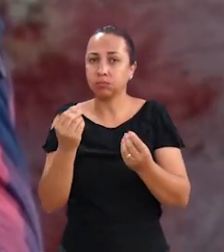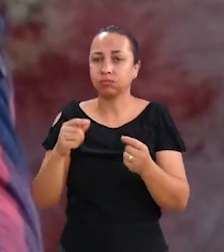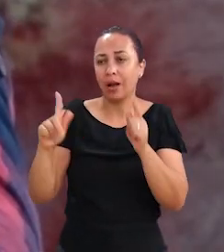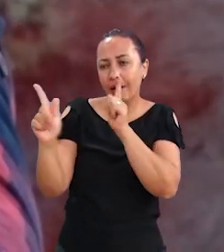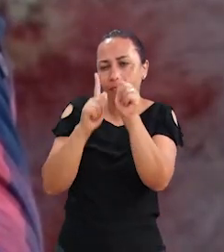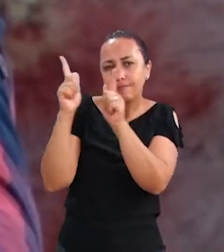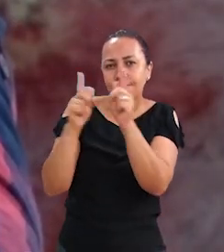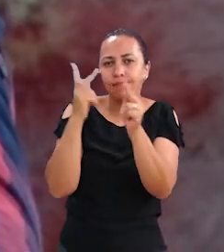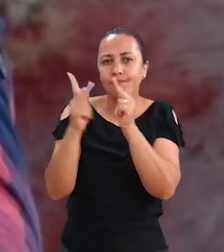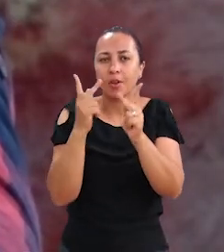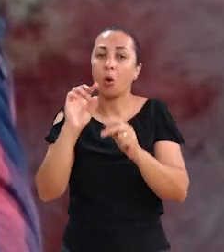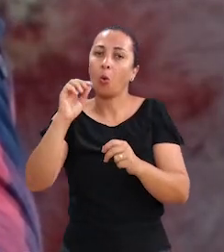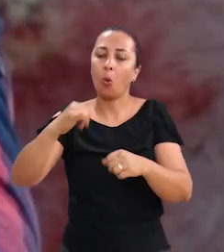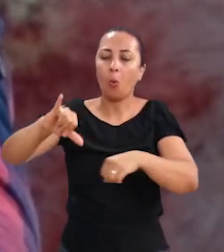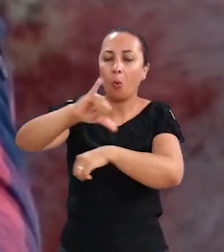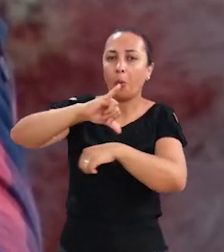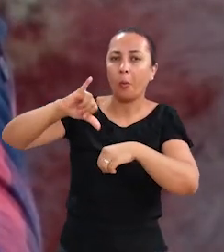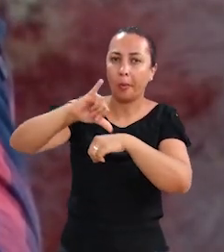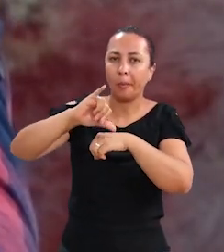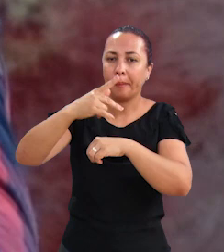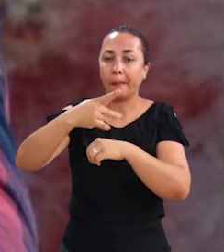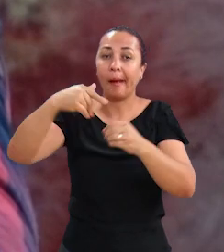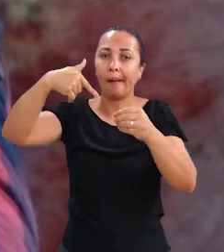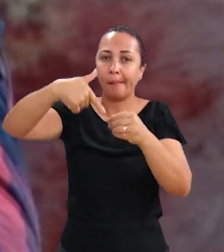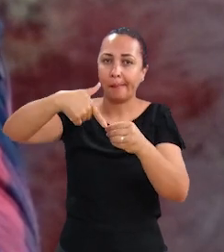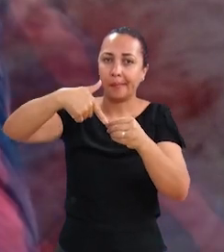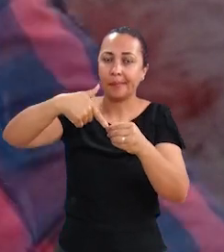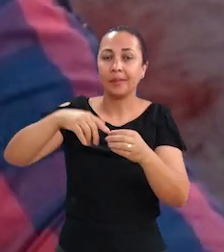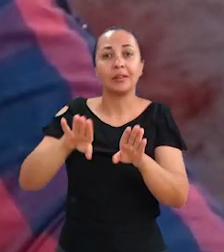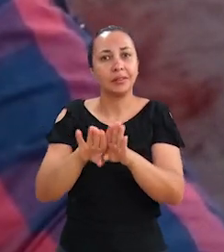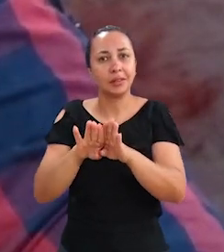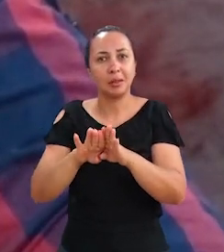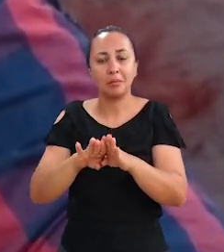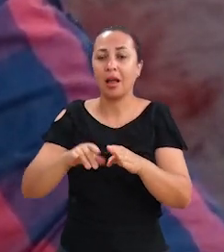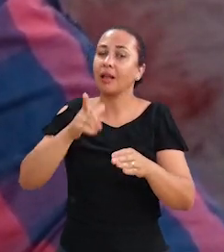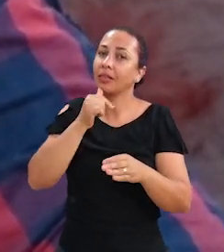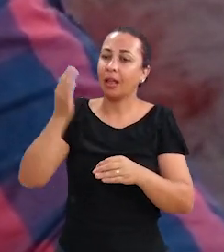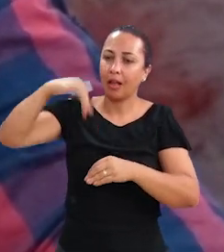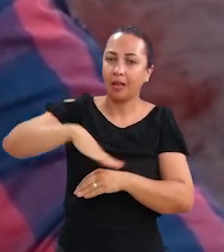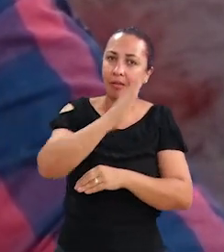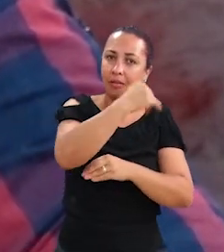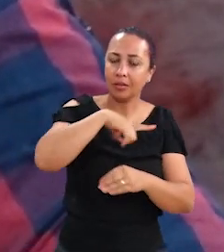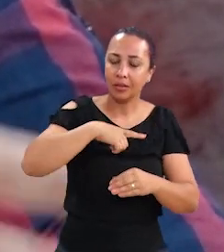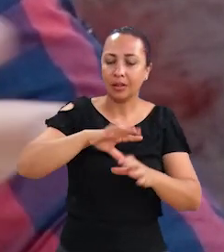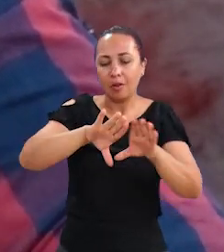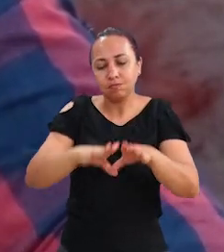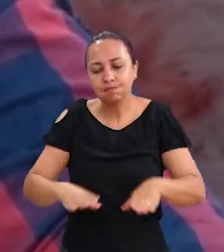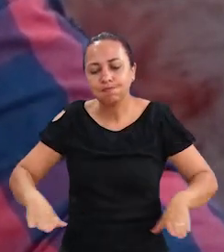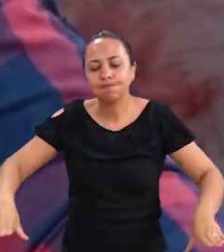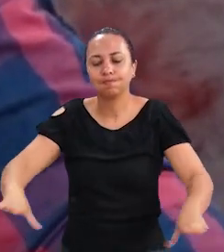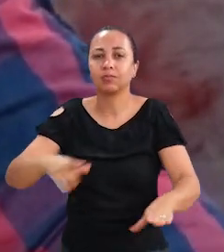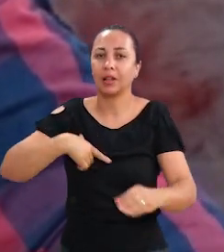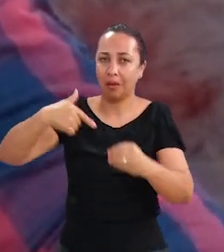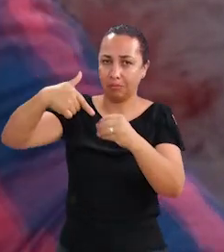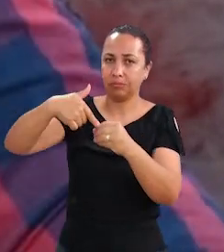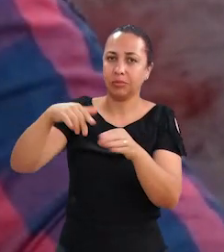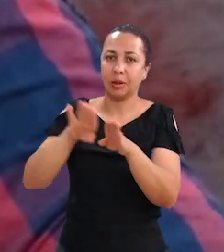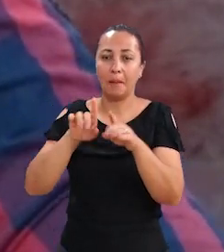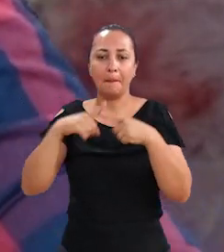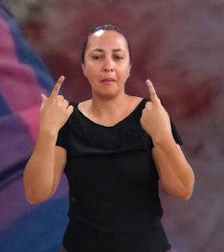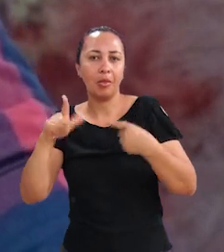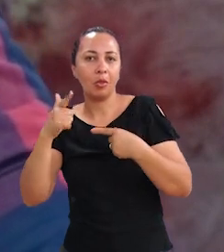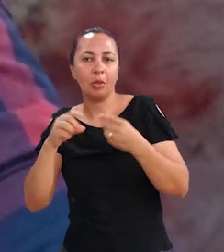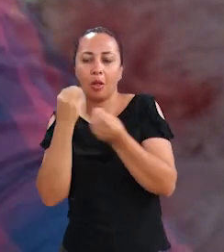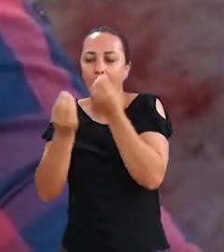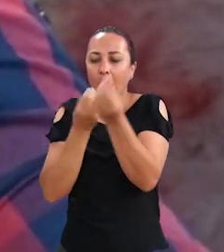água, gás ou óleo ou petróleo, inclusive no fundo do oceano, quando forma grandes reservas de petróleo. Não